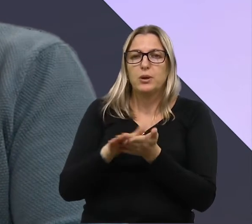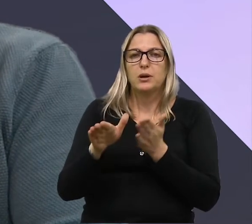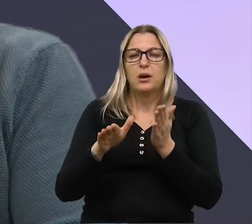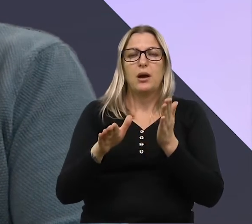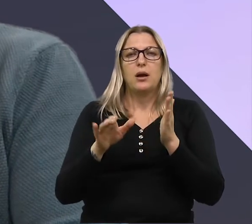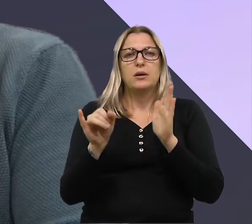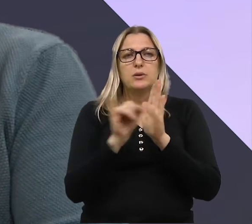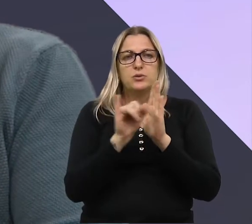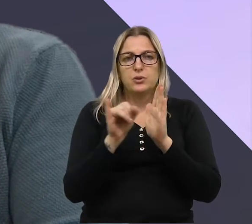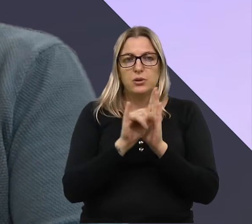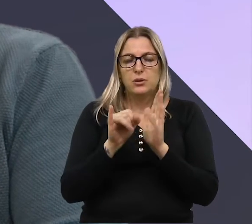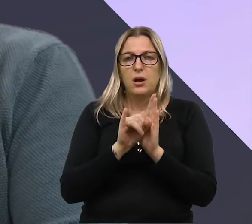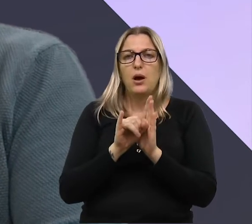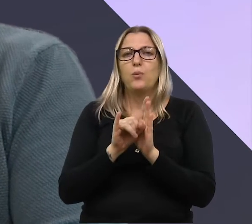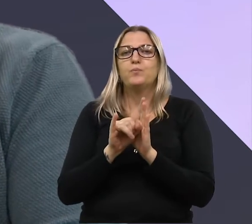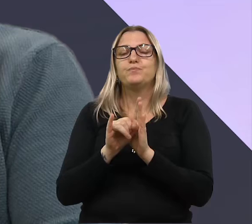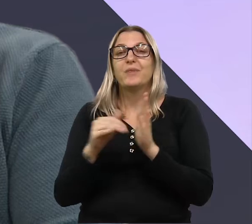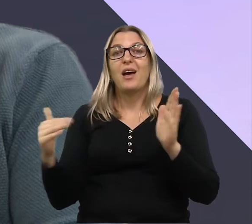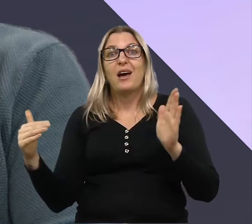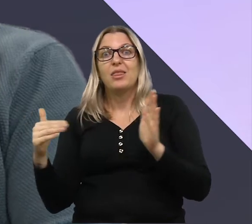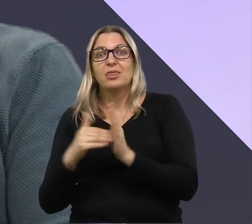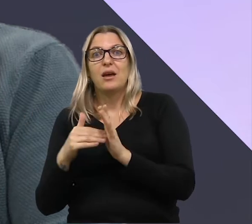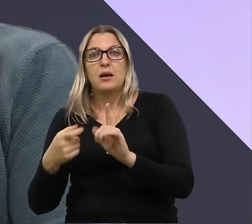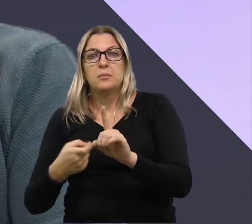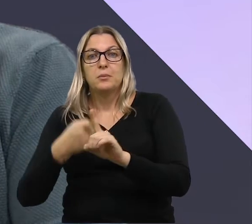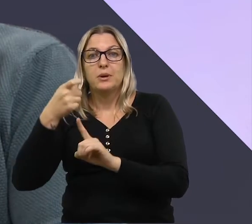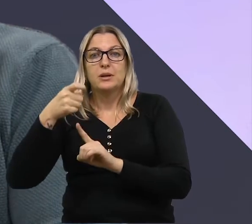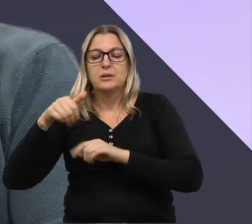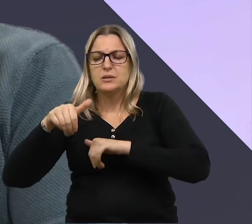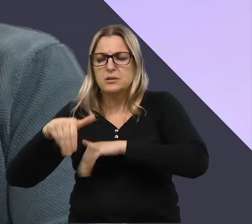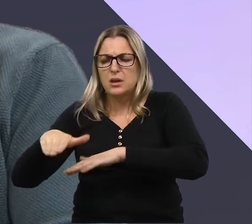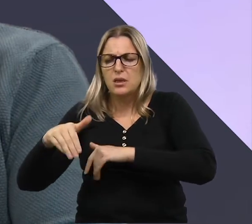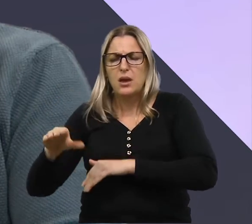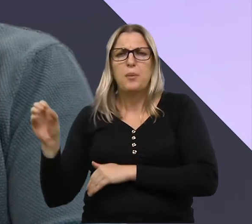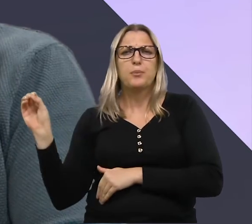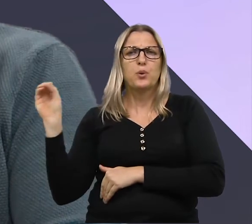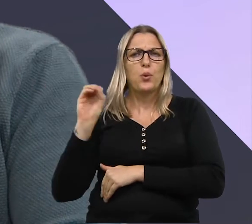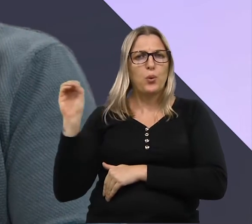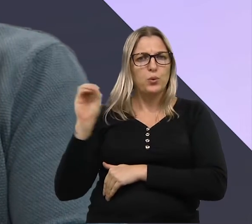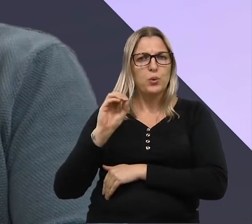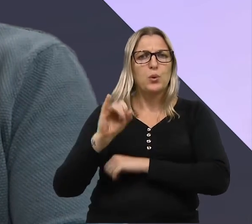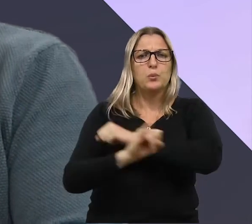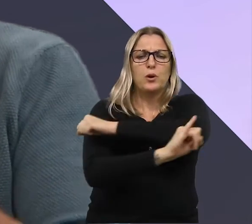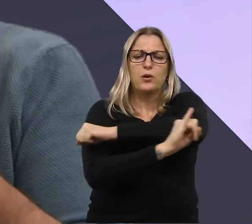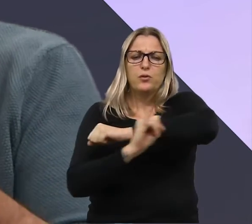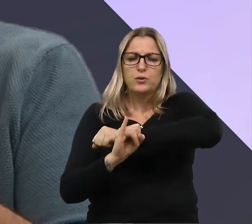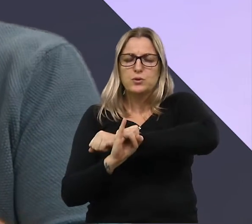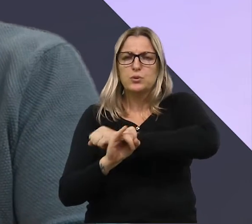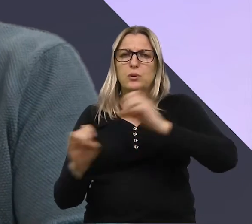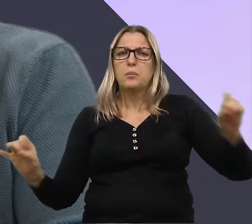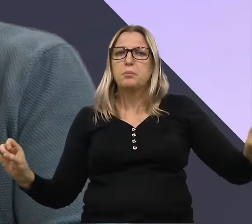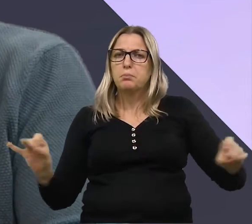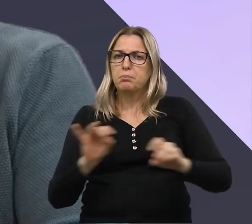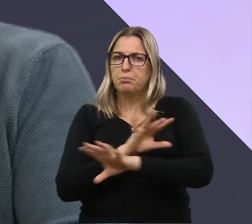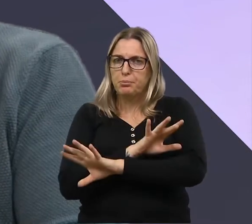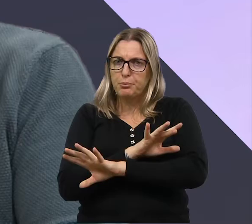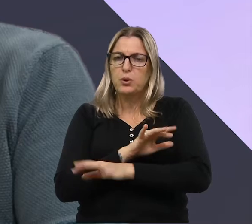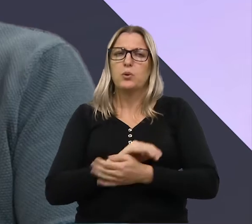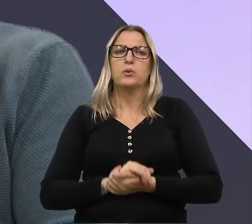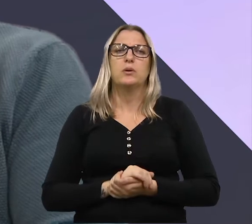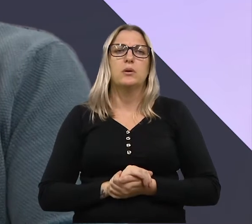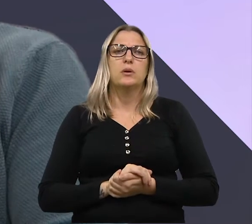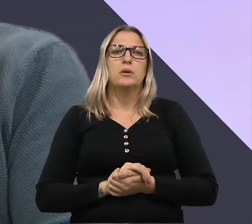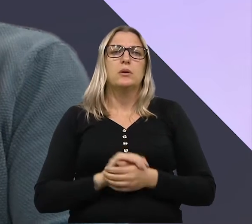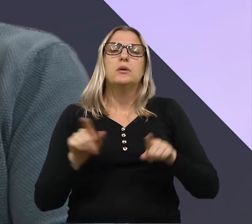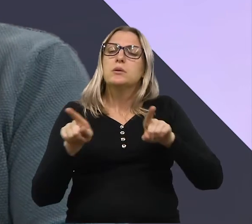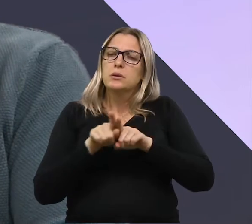é que até o mês de c o máximo Outubro a gente teve essa parte da infraestrutura toda completa e no desenrolar da